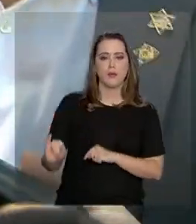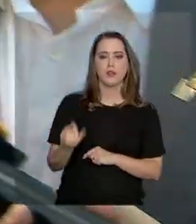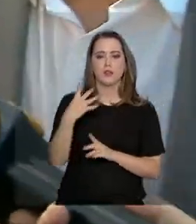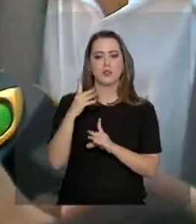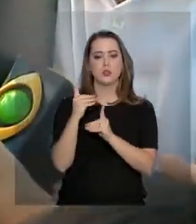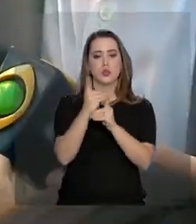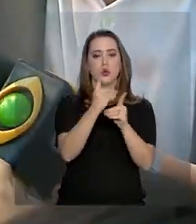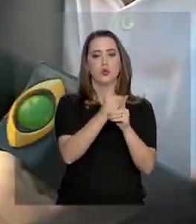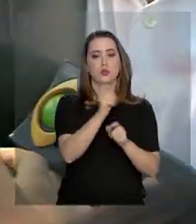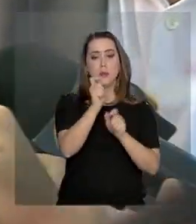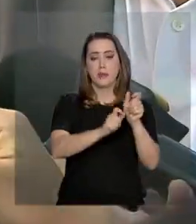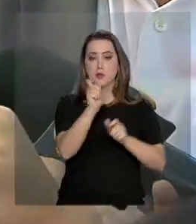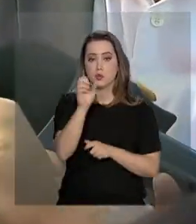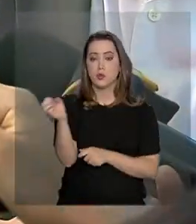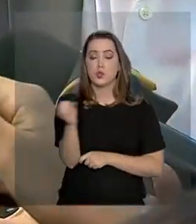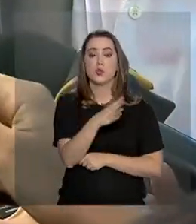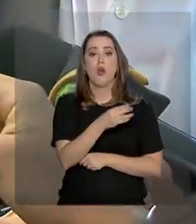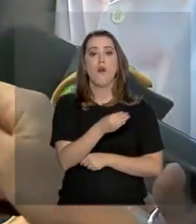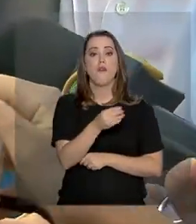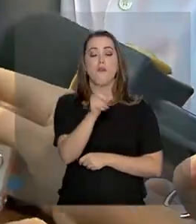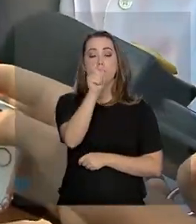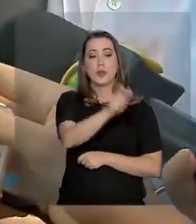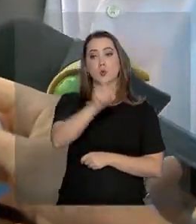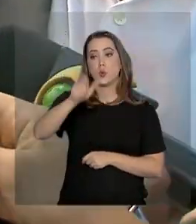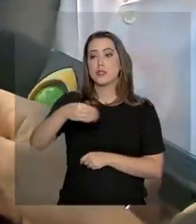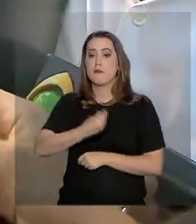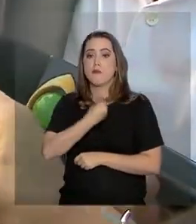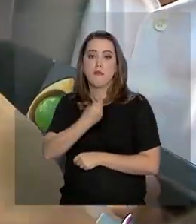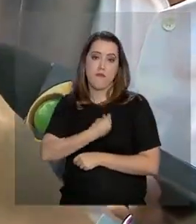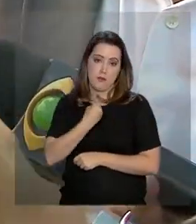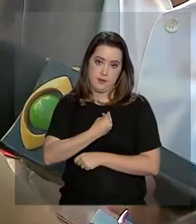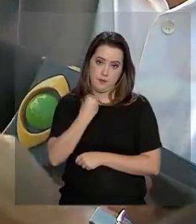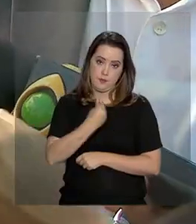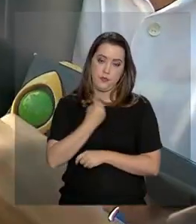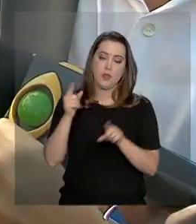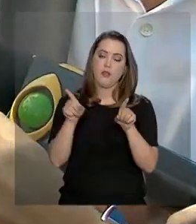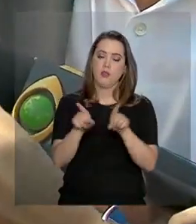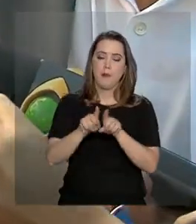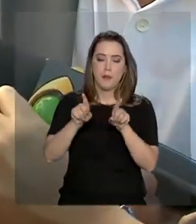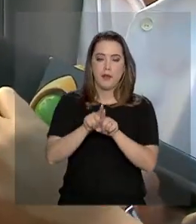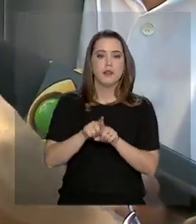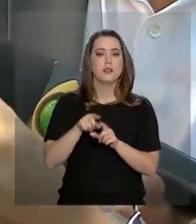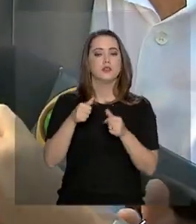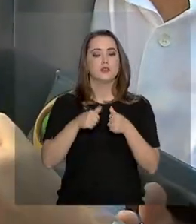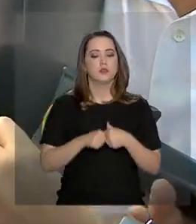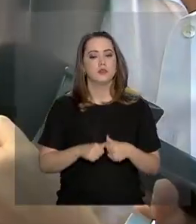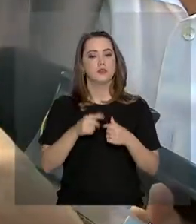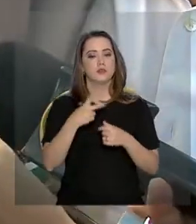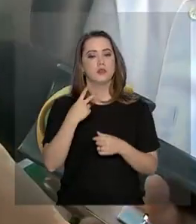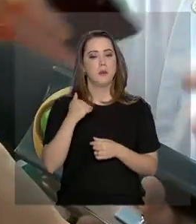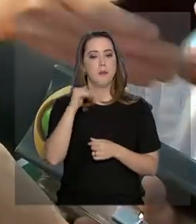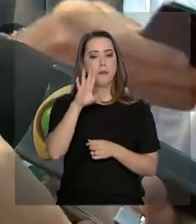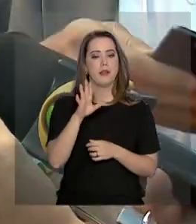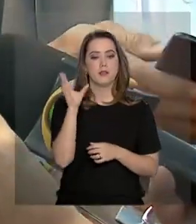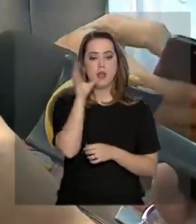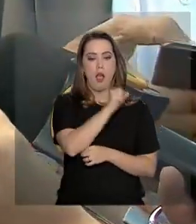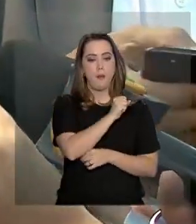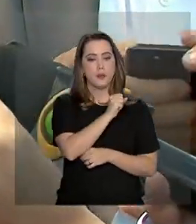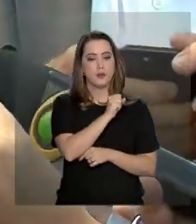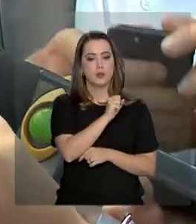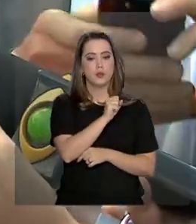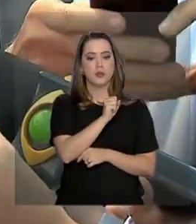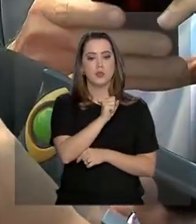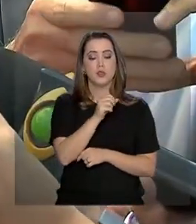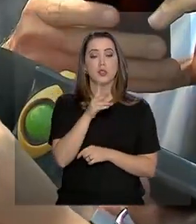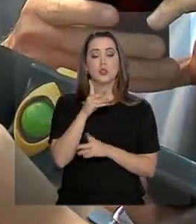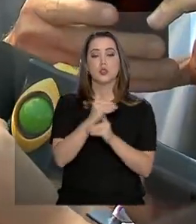de encontrarmos novos sobreviventes e também de estarmos tendo mais agilidade na